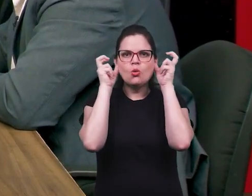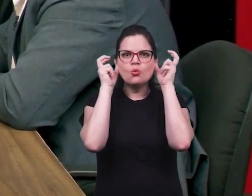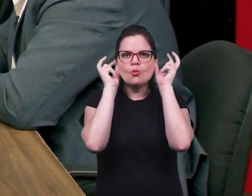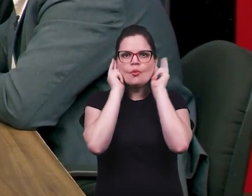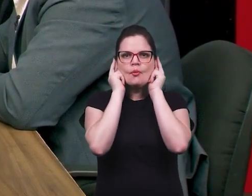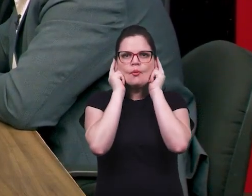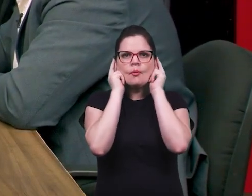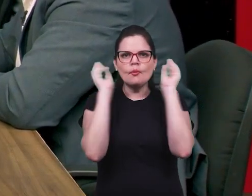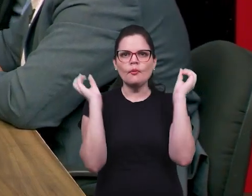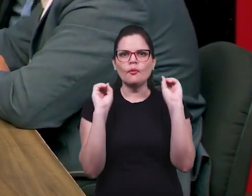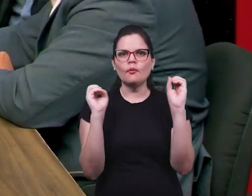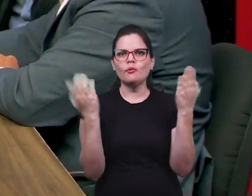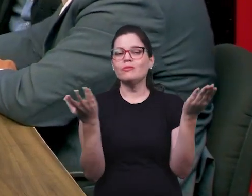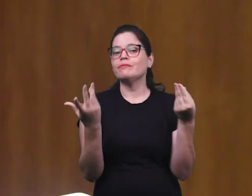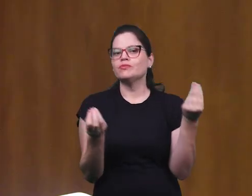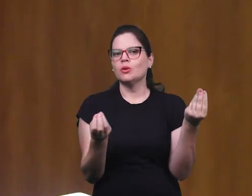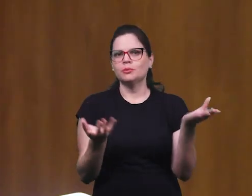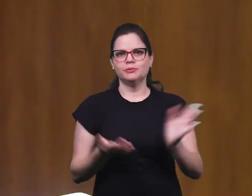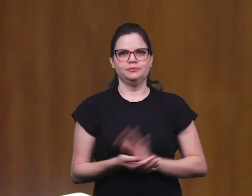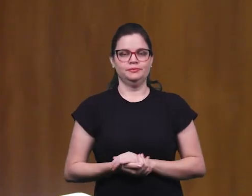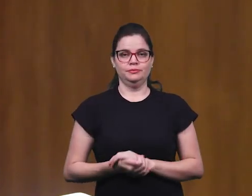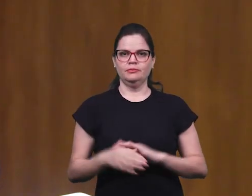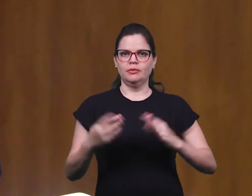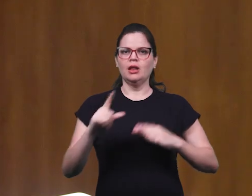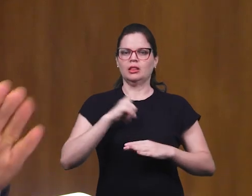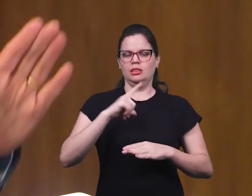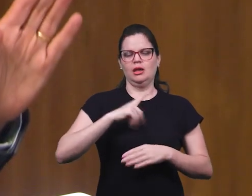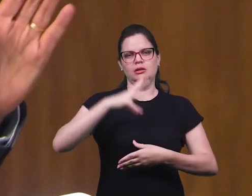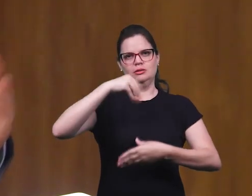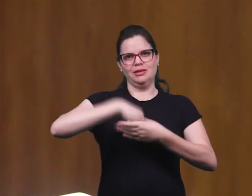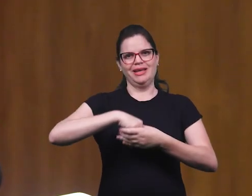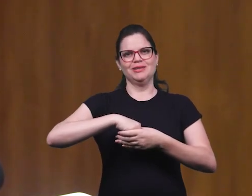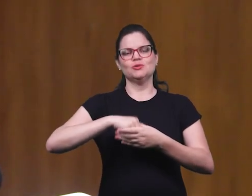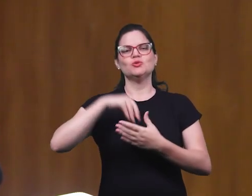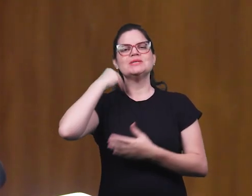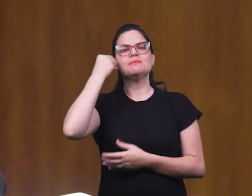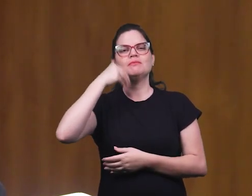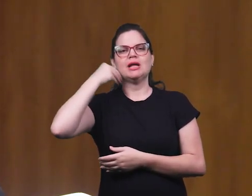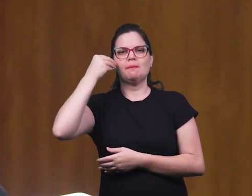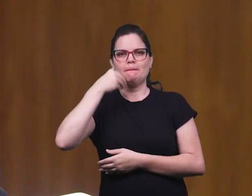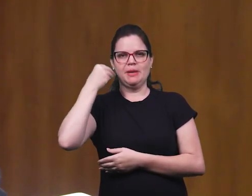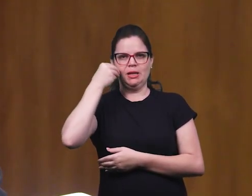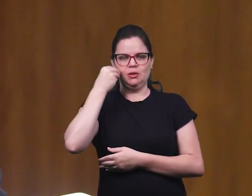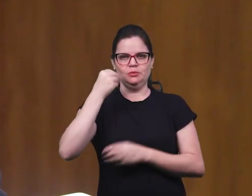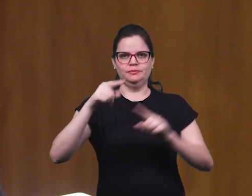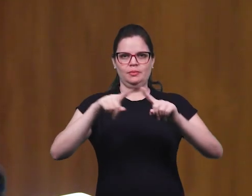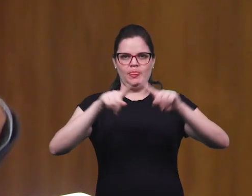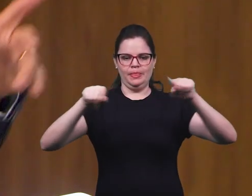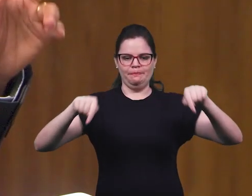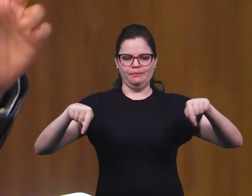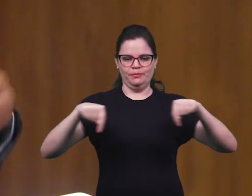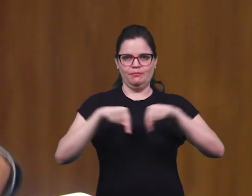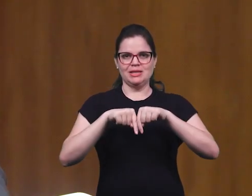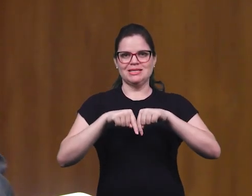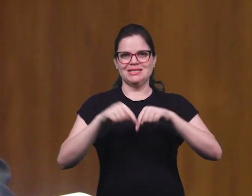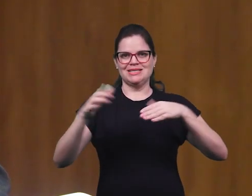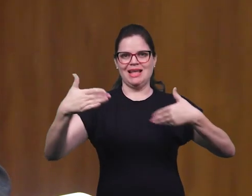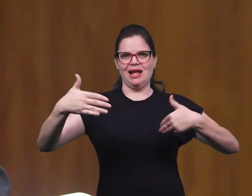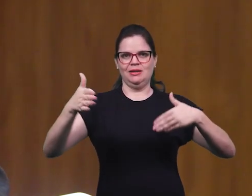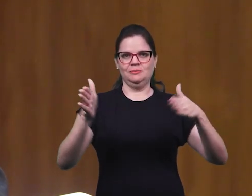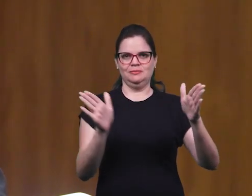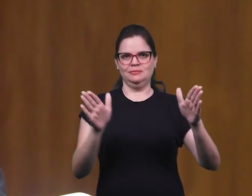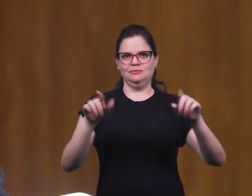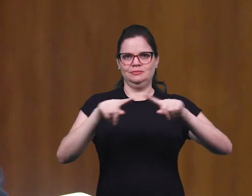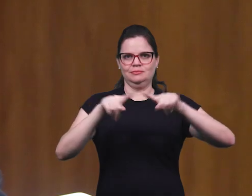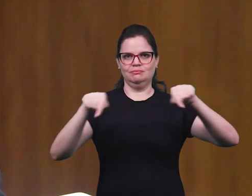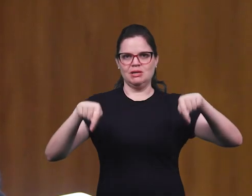Não tem um experimento na ciência, experimento chamado experimento da sala anecoica, que acho que vai até